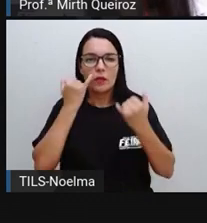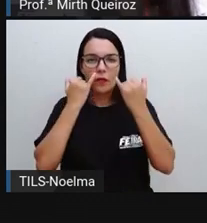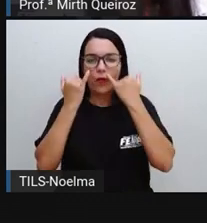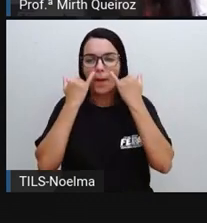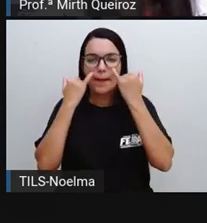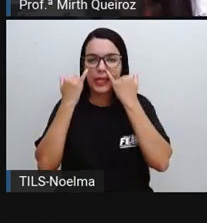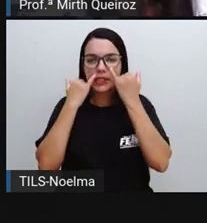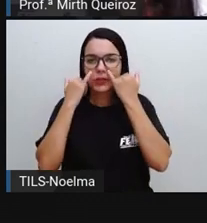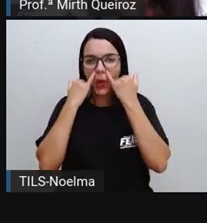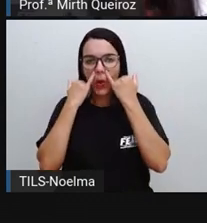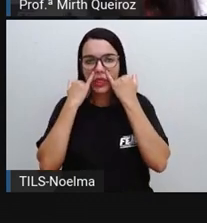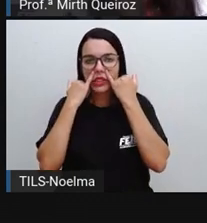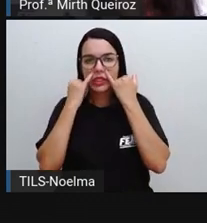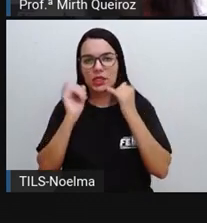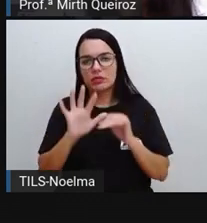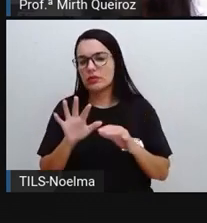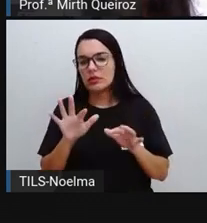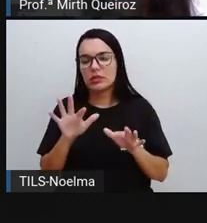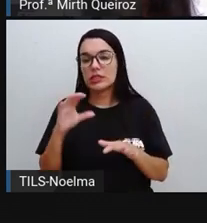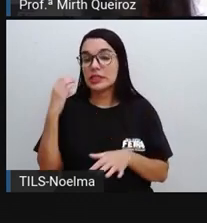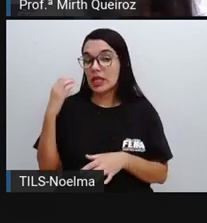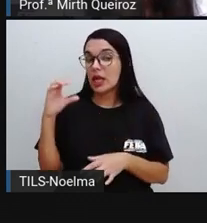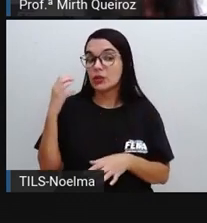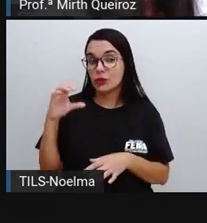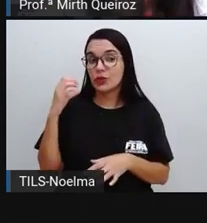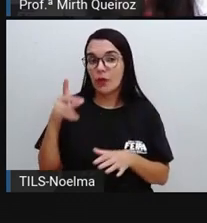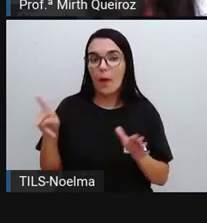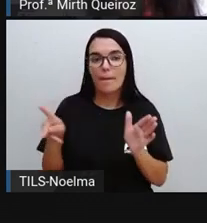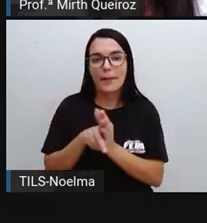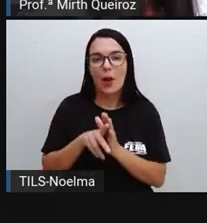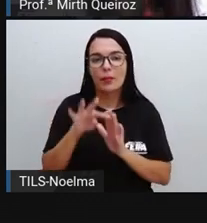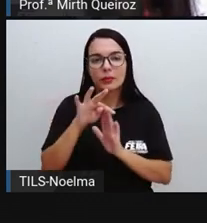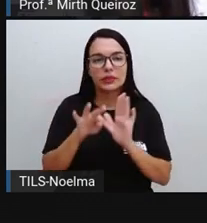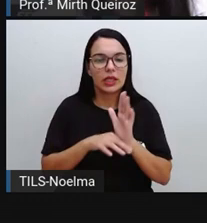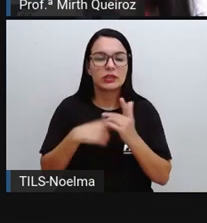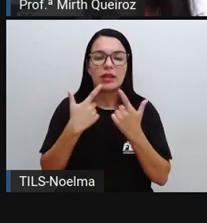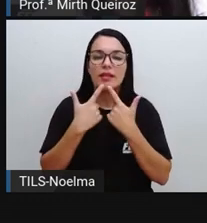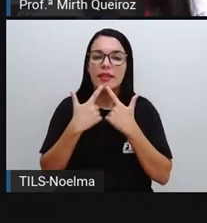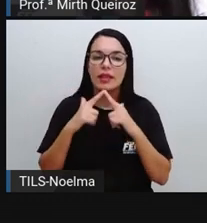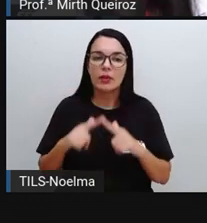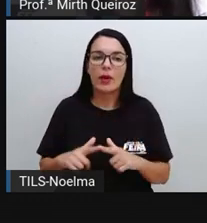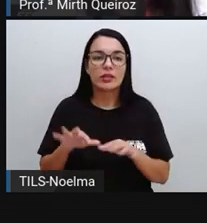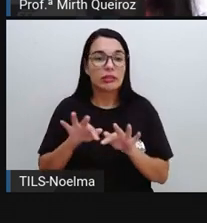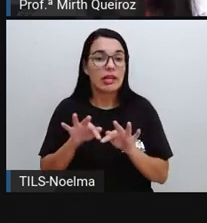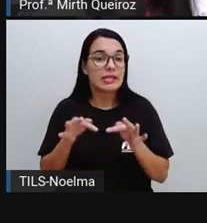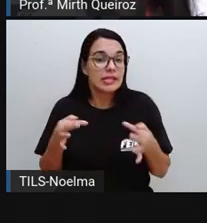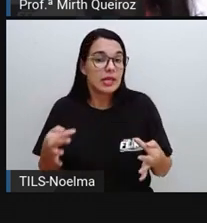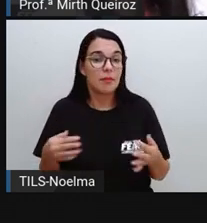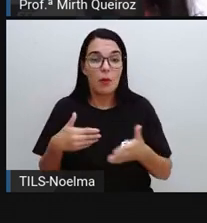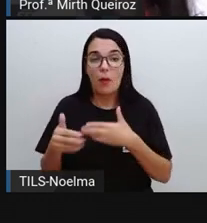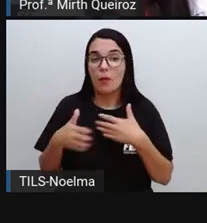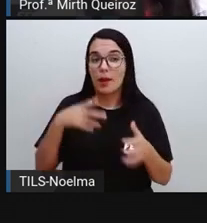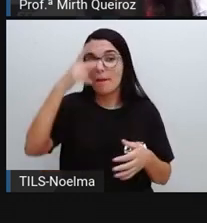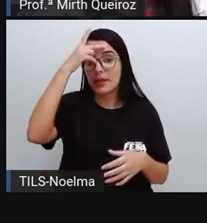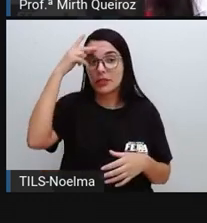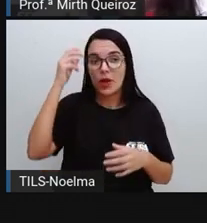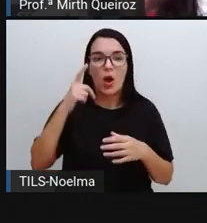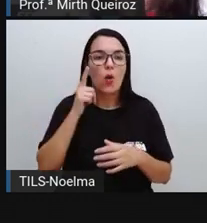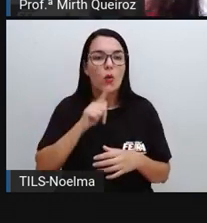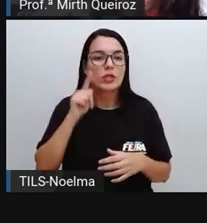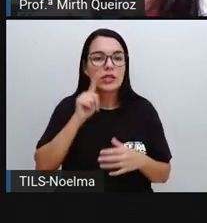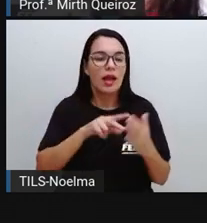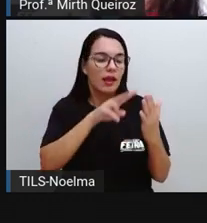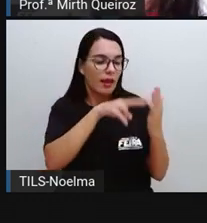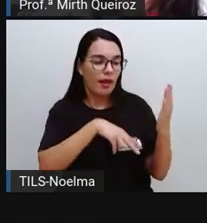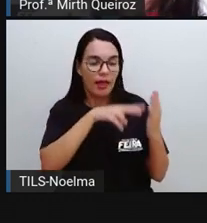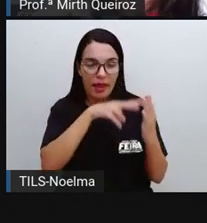né? Dados científicos dentro do próprio texto. A linguagem é simples, ou seja, qualquer pessoa que lê esse texto, mesmo que não tenha